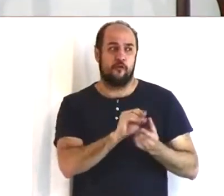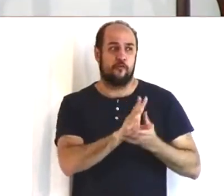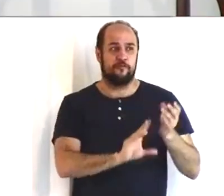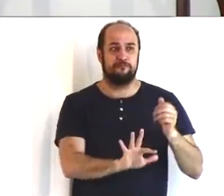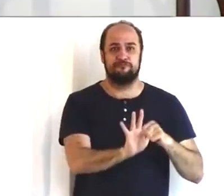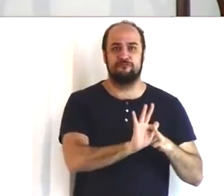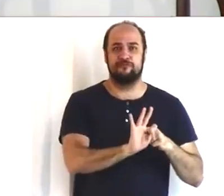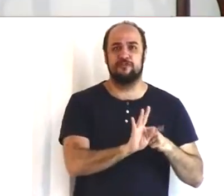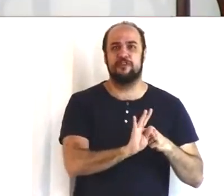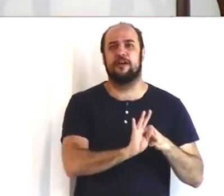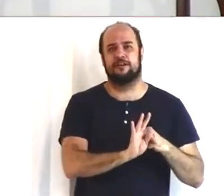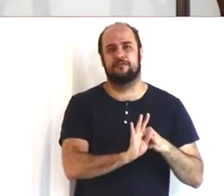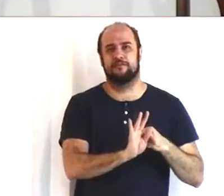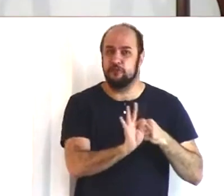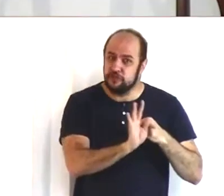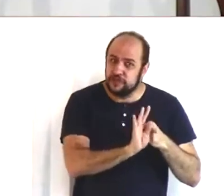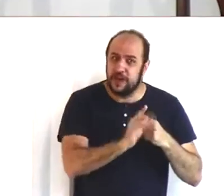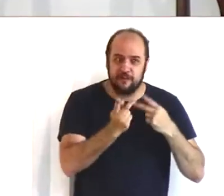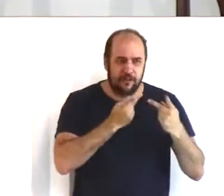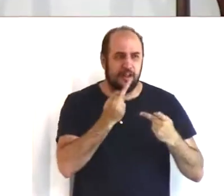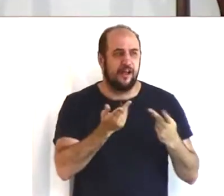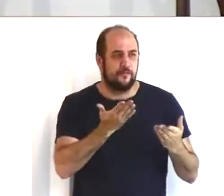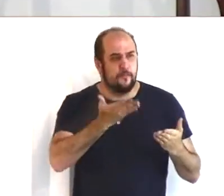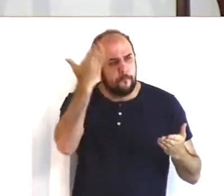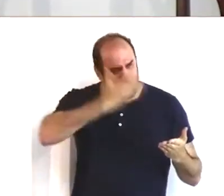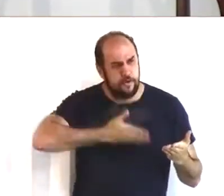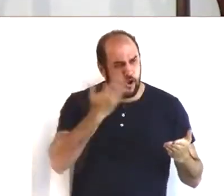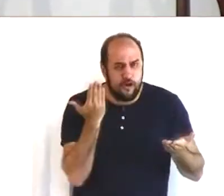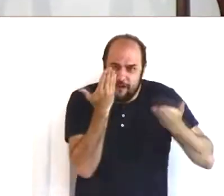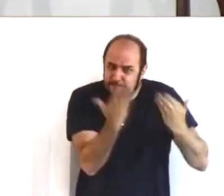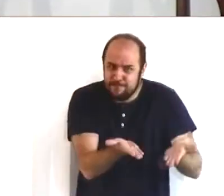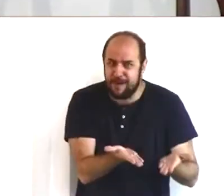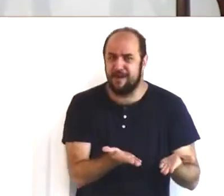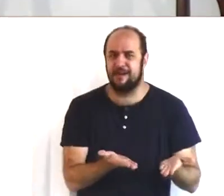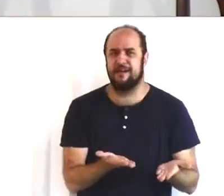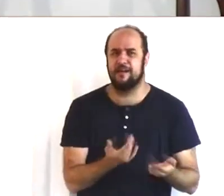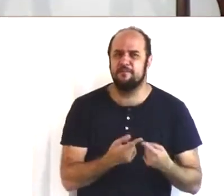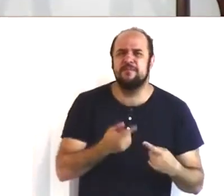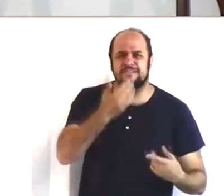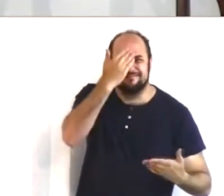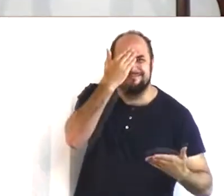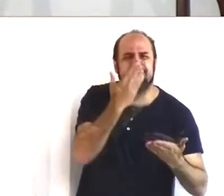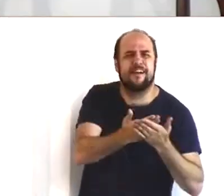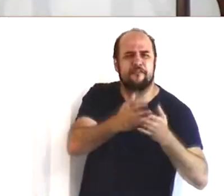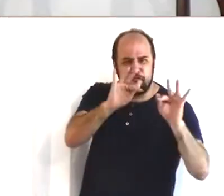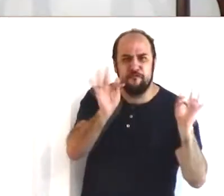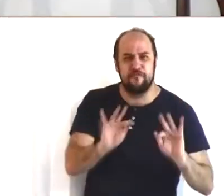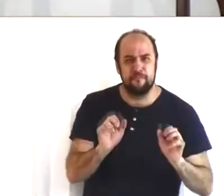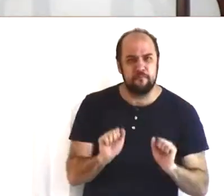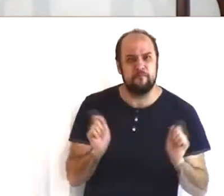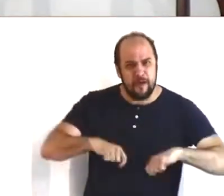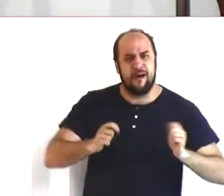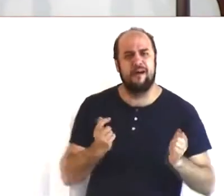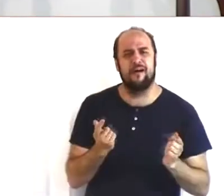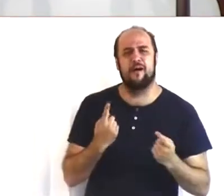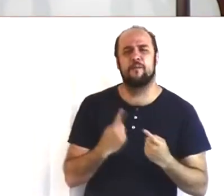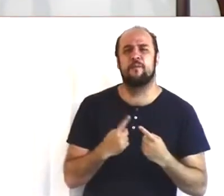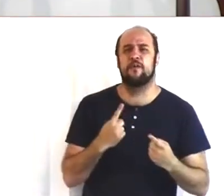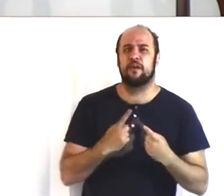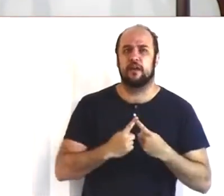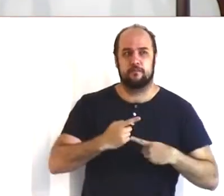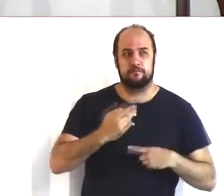queria dizer isso: olha, as provações existem, mas acreditem, tenham alegria por isso, porque se você não